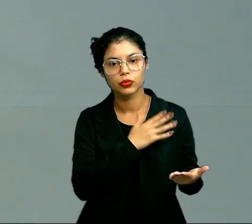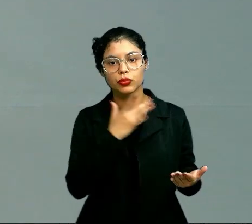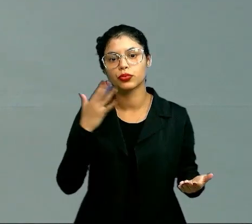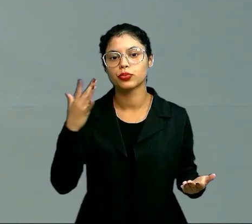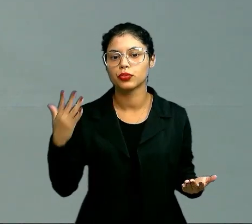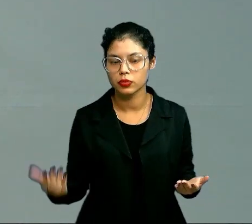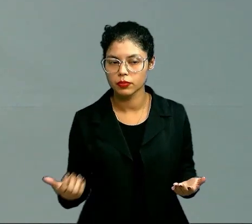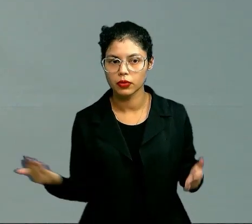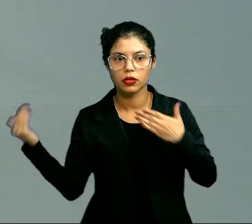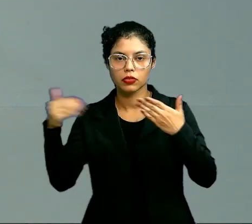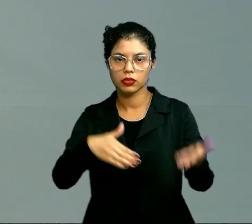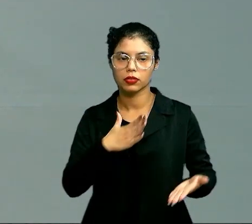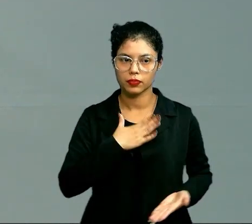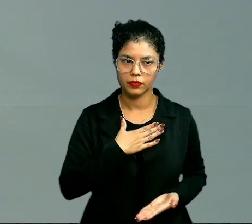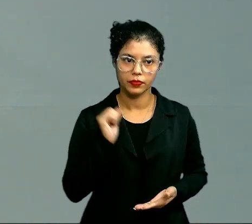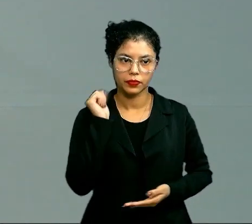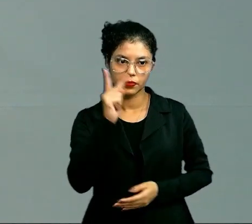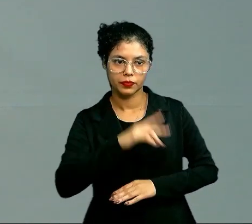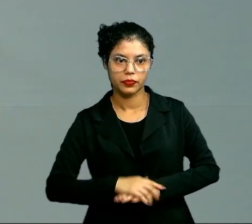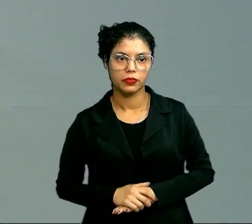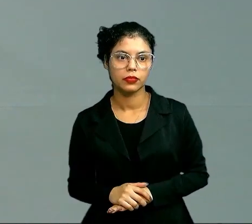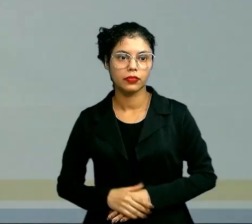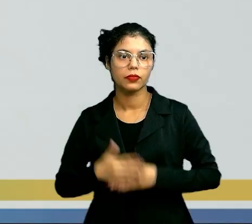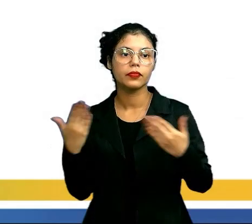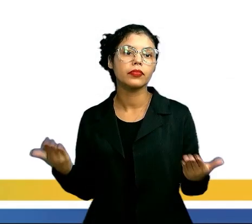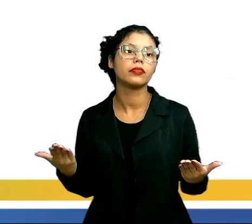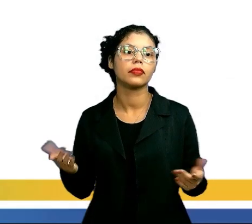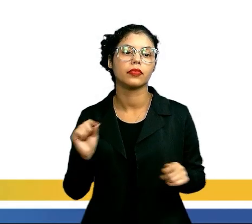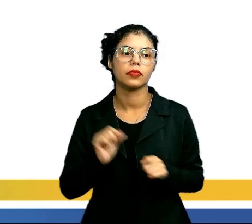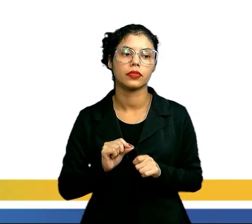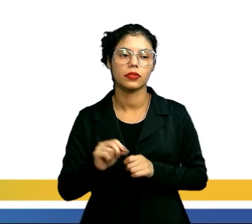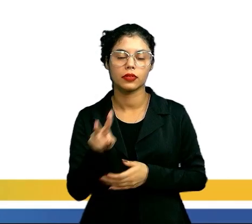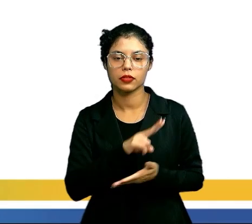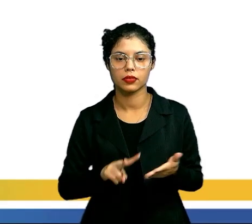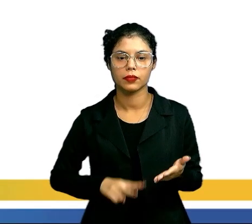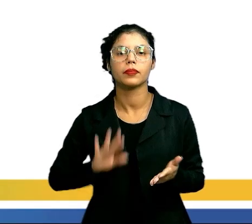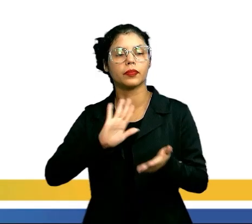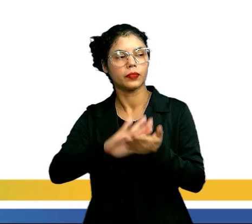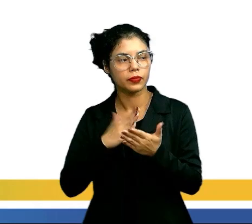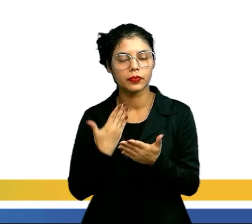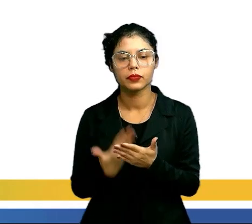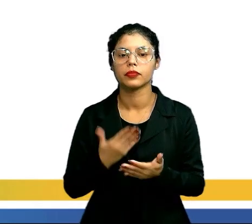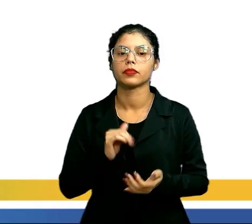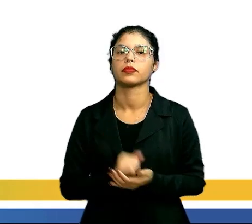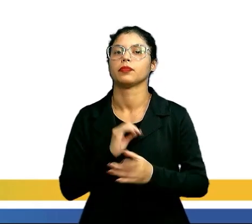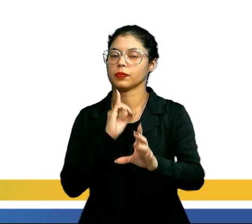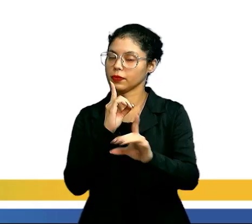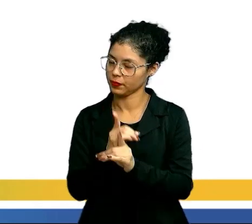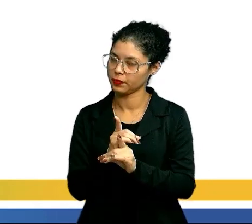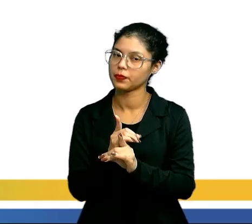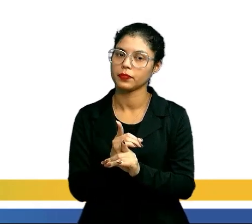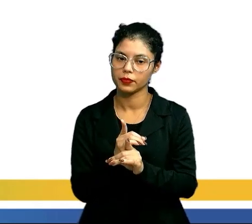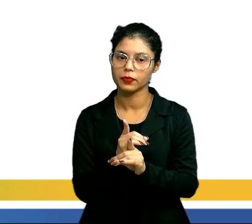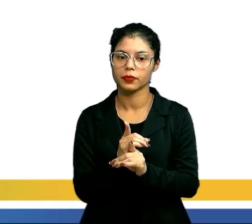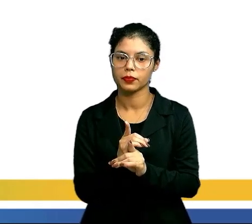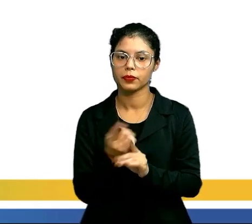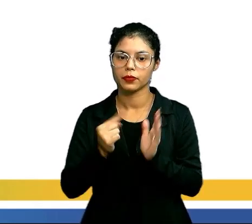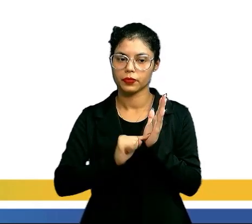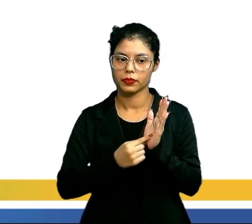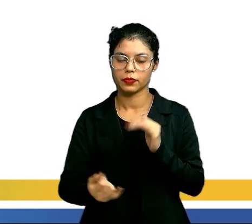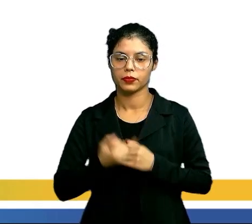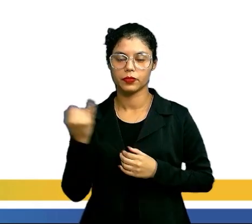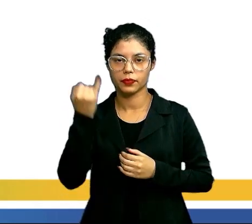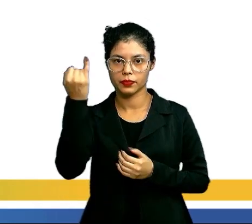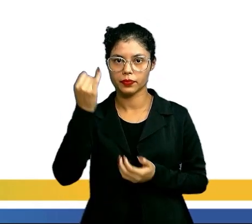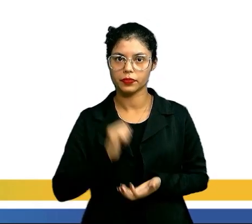odor para que ela chegue até mim. Tá certo? Então, fazendo a leitura, a interpretação, identificando os pontos